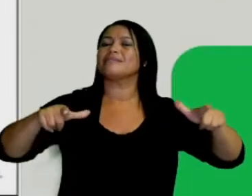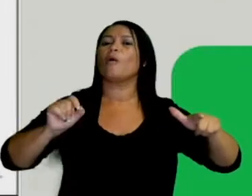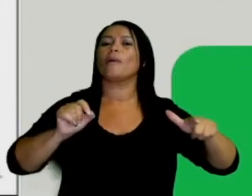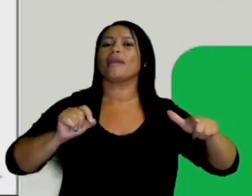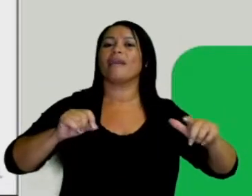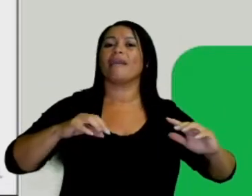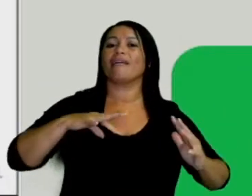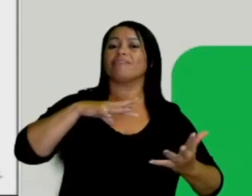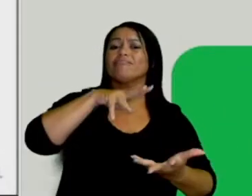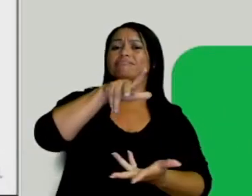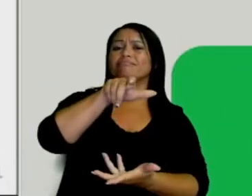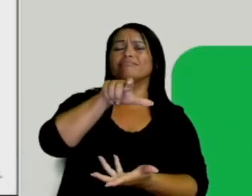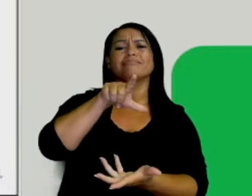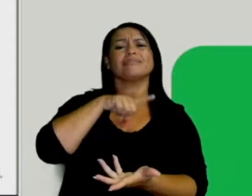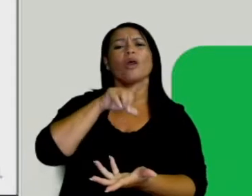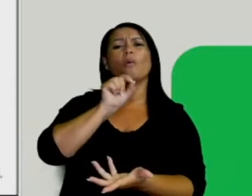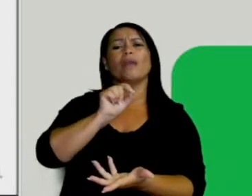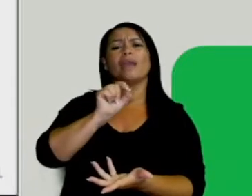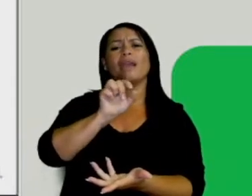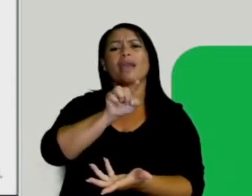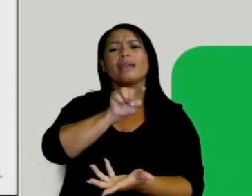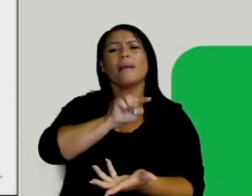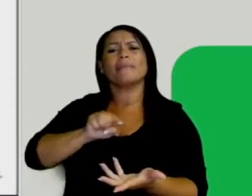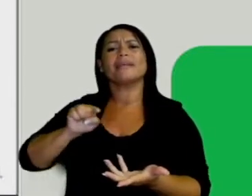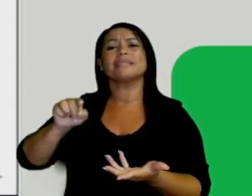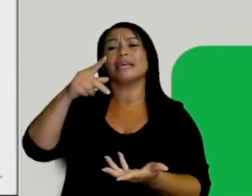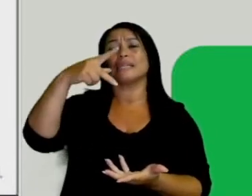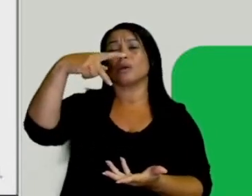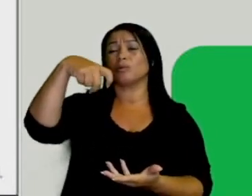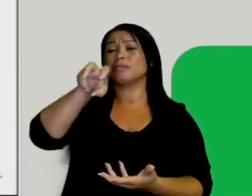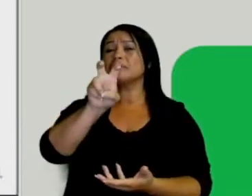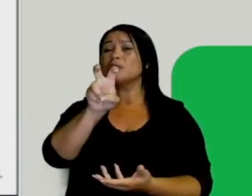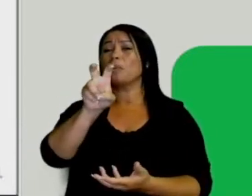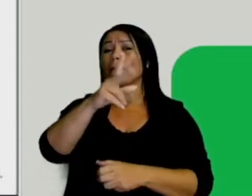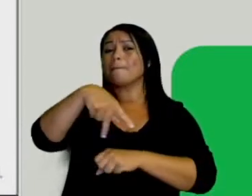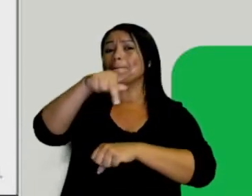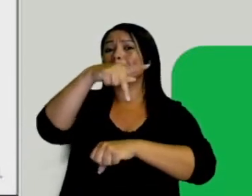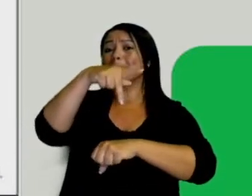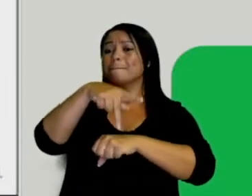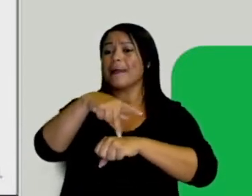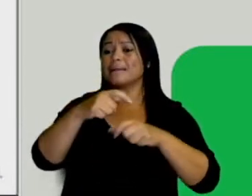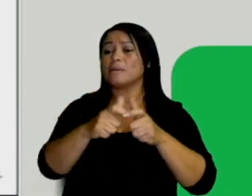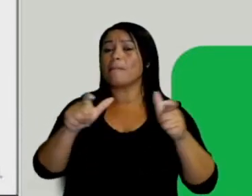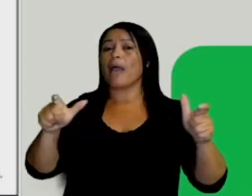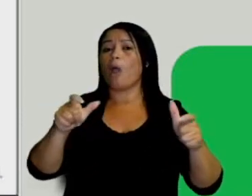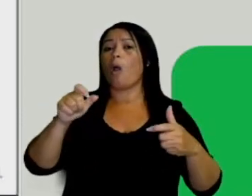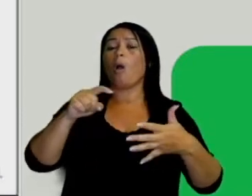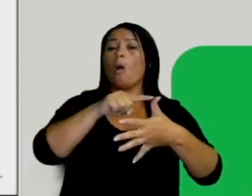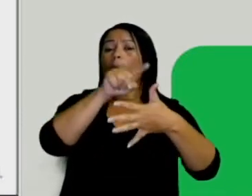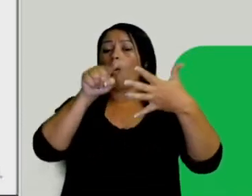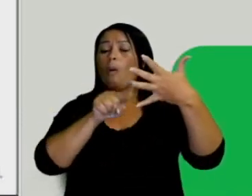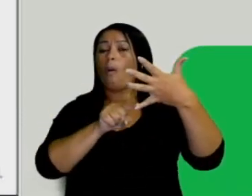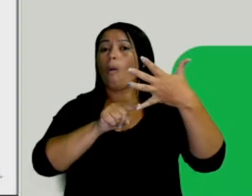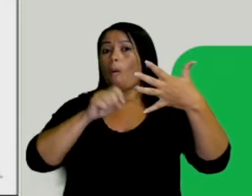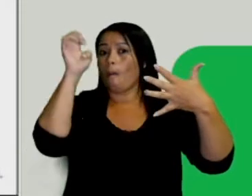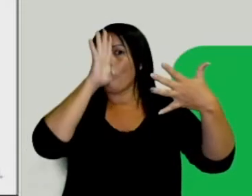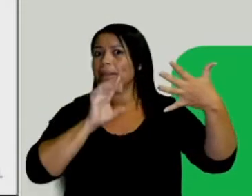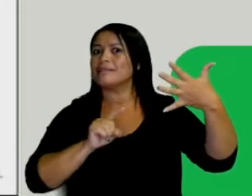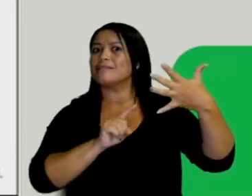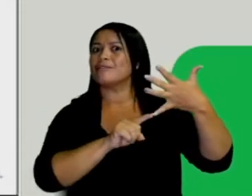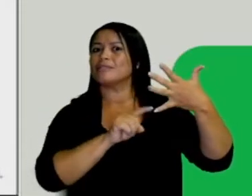uma imagem, um mapa, que apresenta os 5 países com maior extensão territorial da Terra. E o Brasil seria o 5º deles nesse sentido, né,